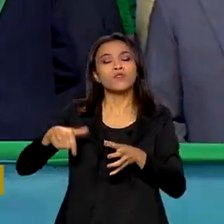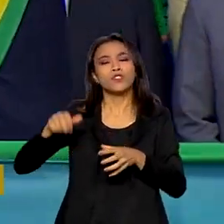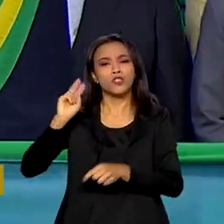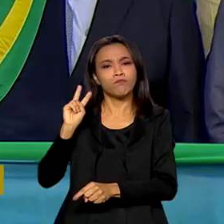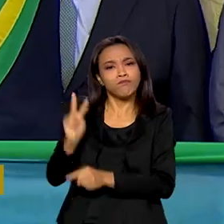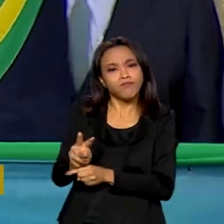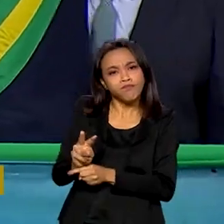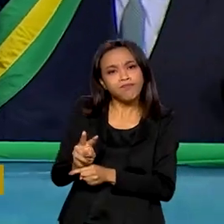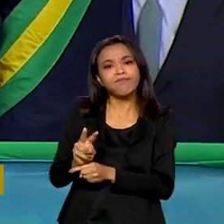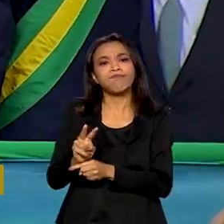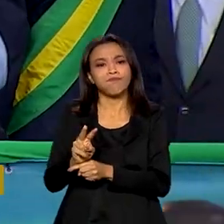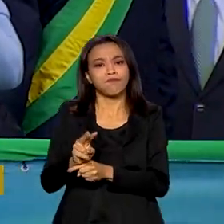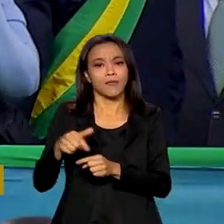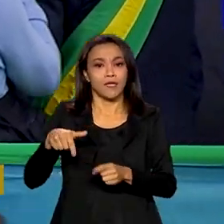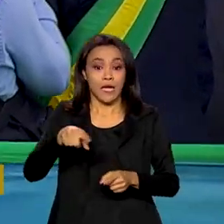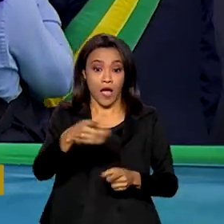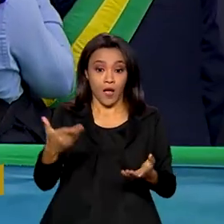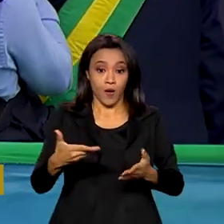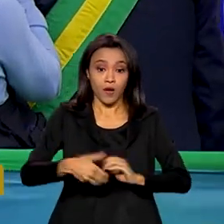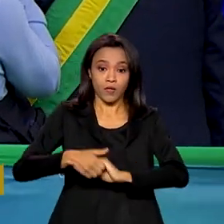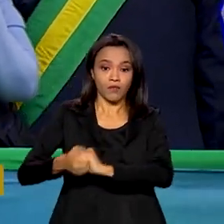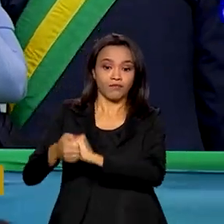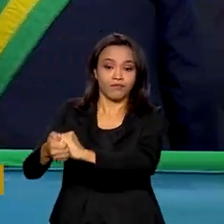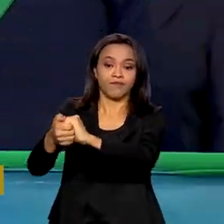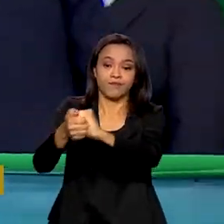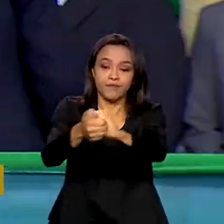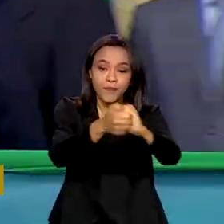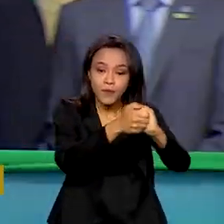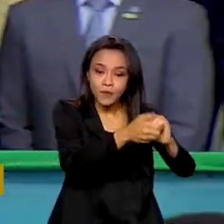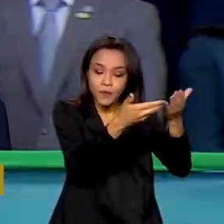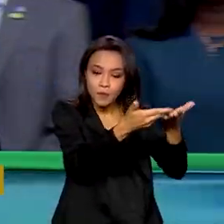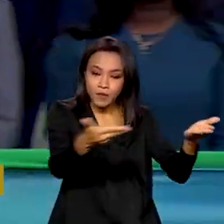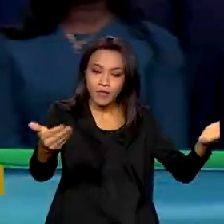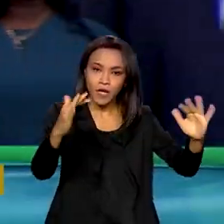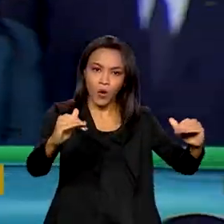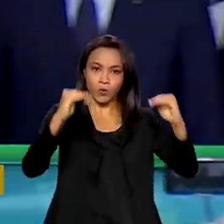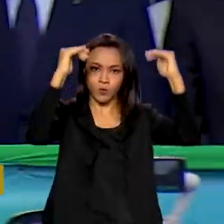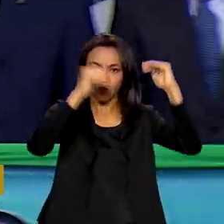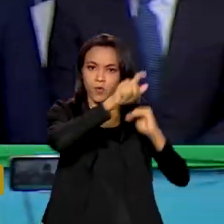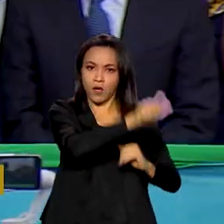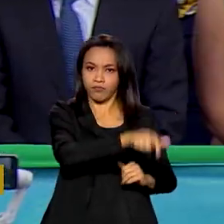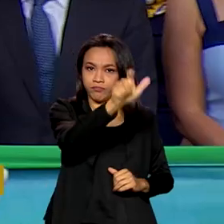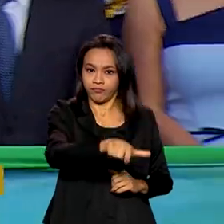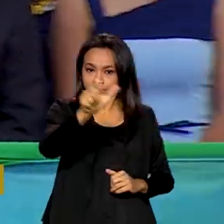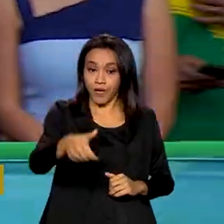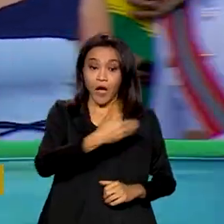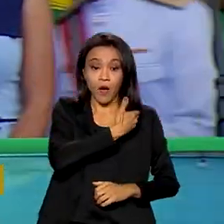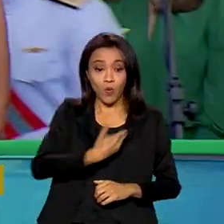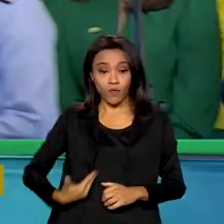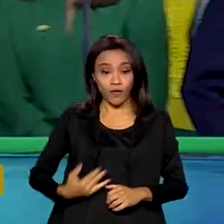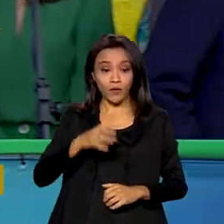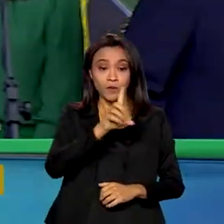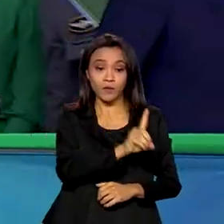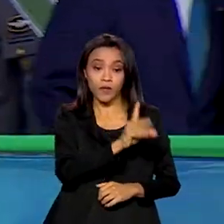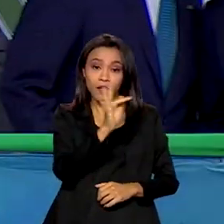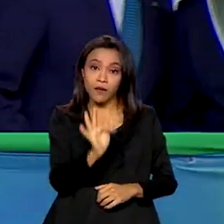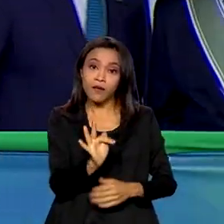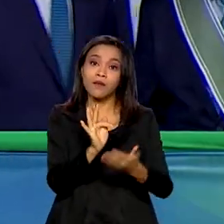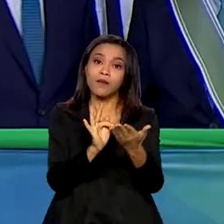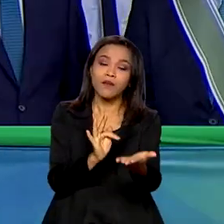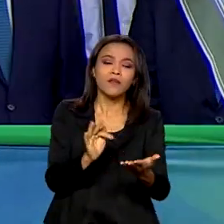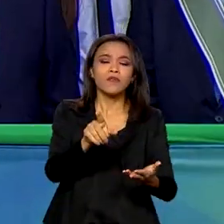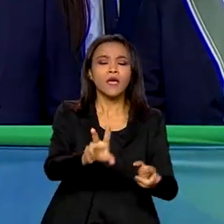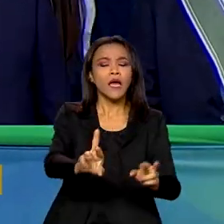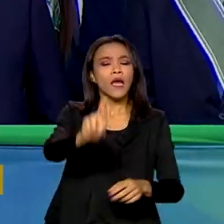está cumprimentando as autoridades. Governador do DF ali, né, Ibanez Rocha. Governadores, representantes de